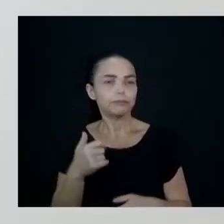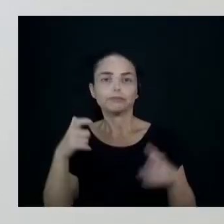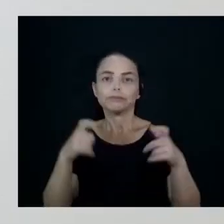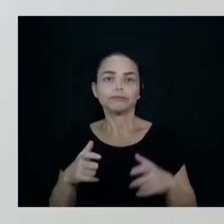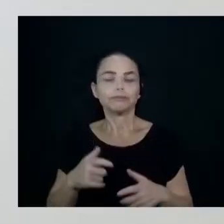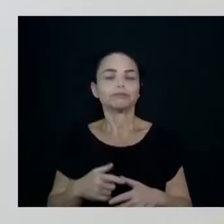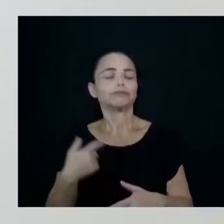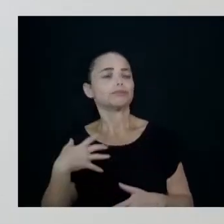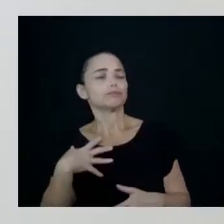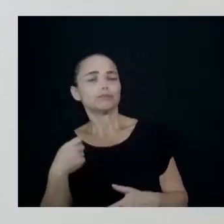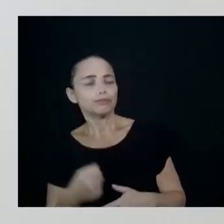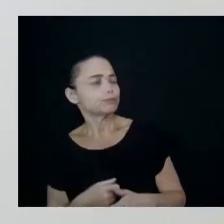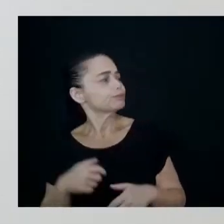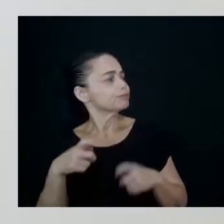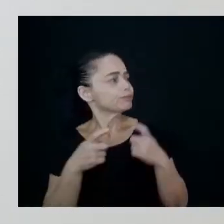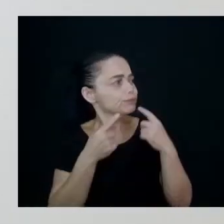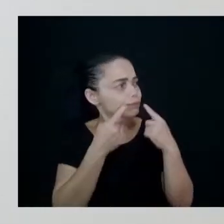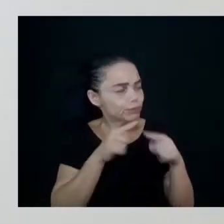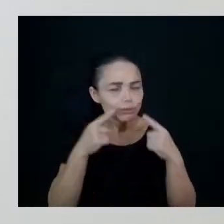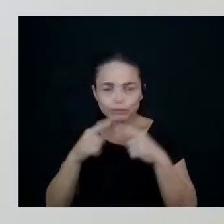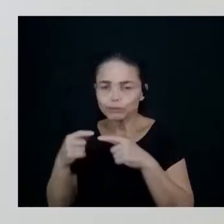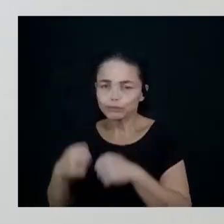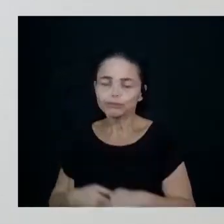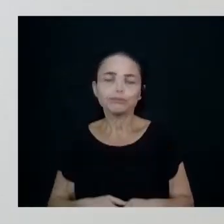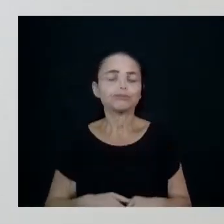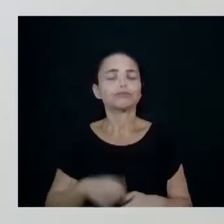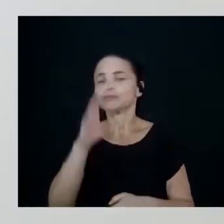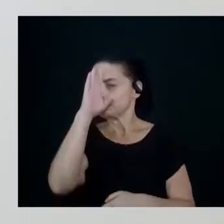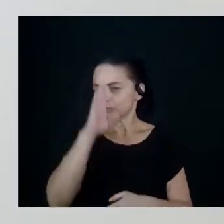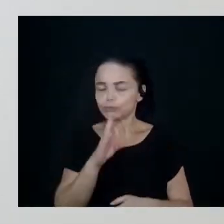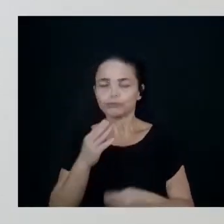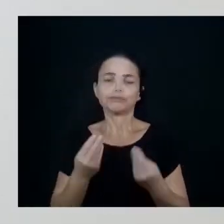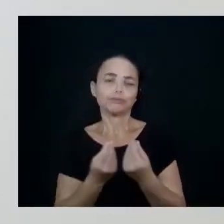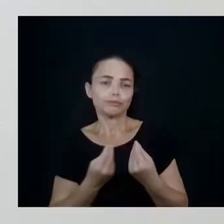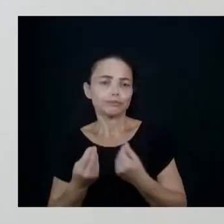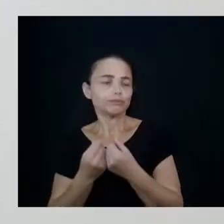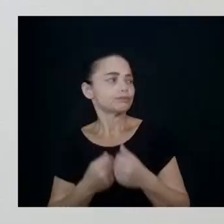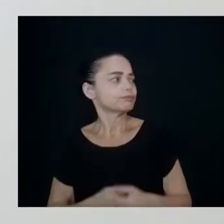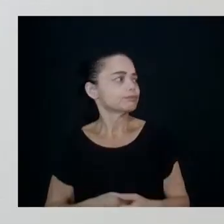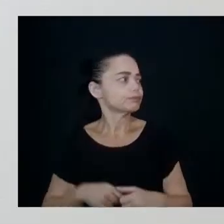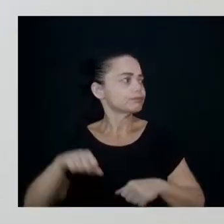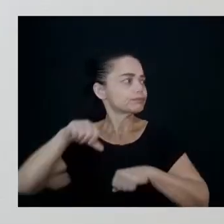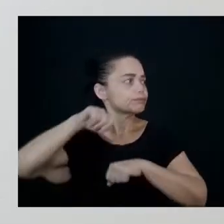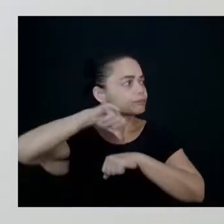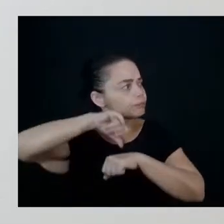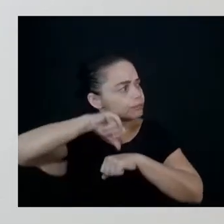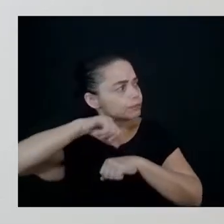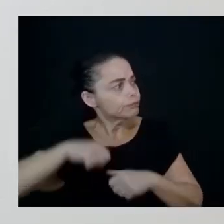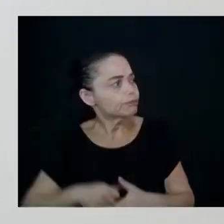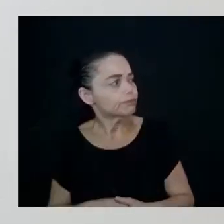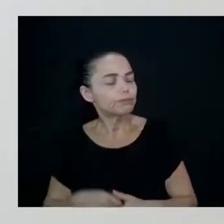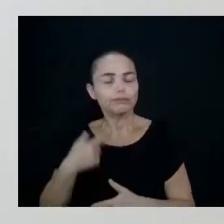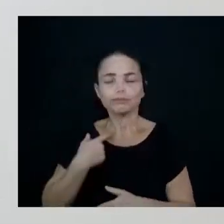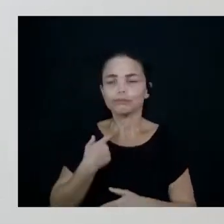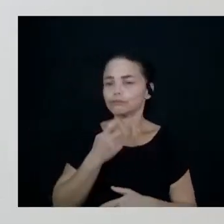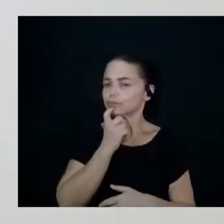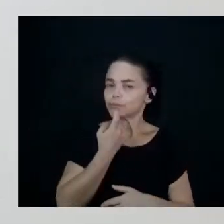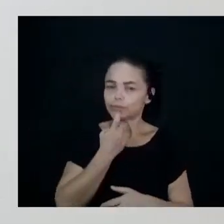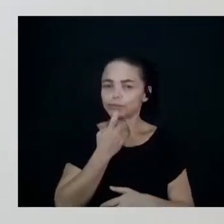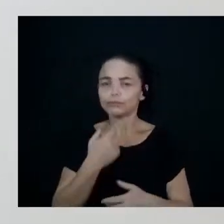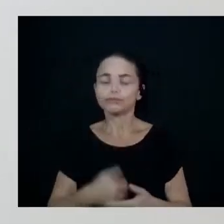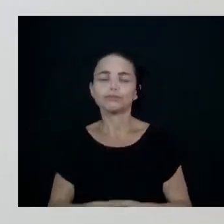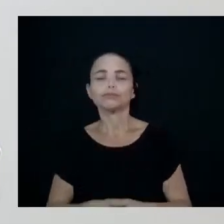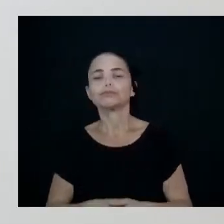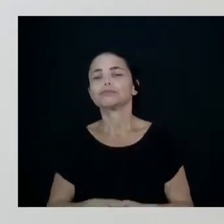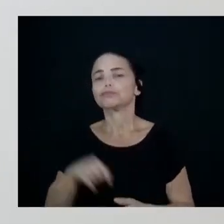tinha programação gratuita de qualidade na região metropolitana de Campinas, que não tinha opções. E eu falei, gente,